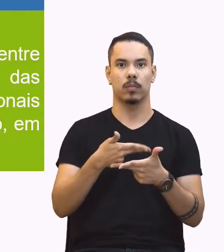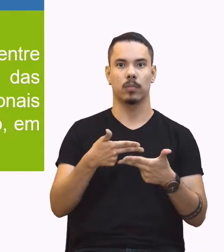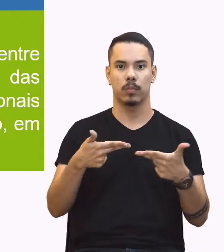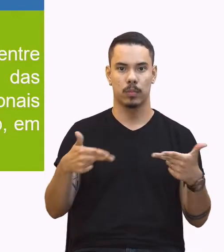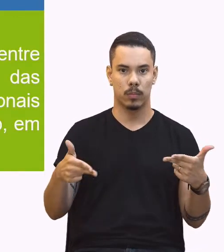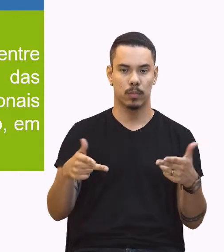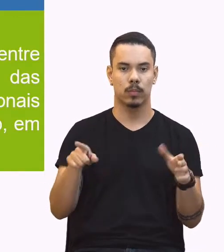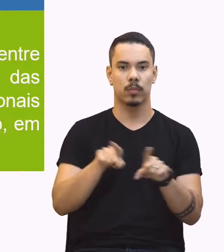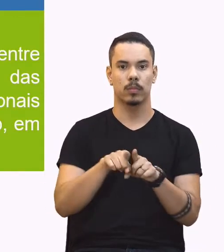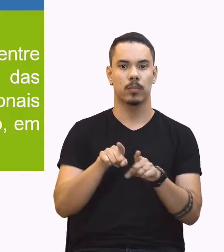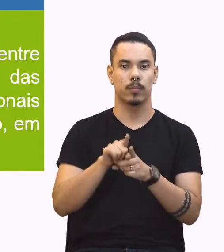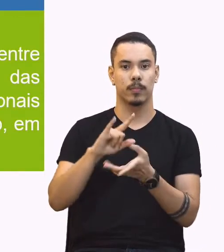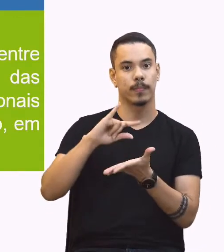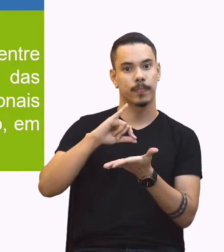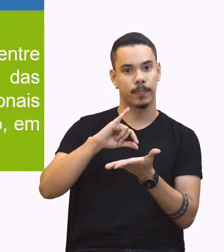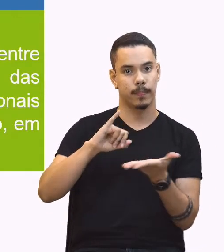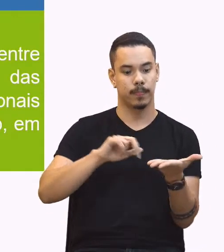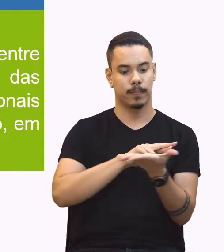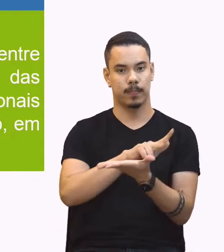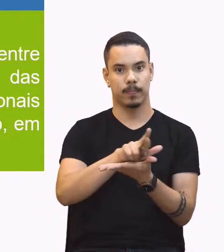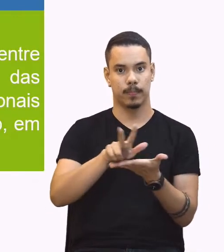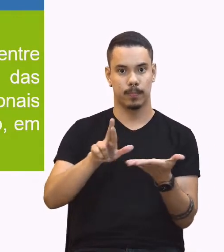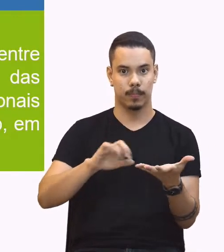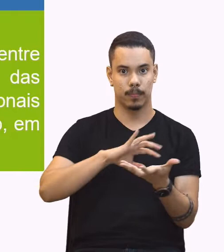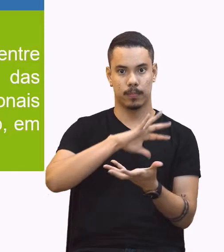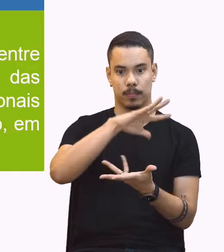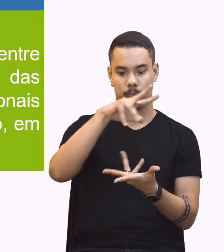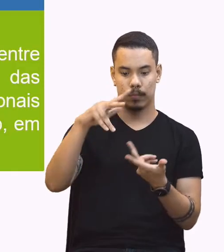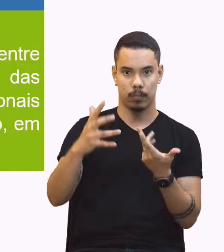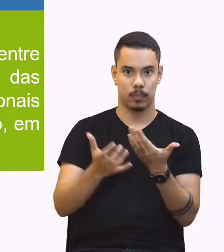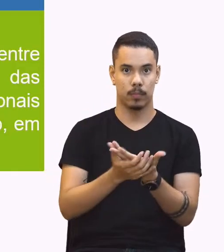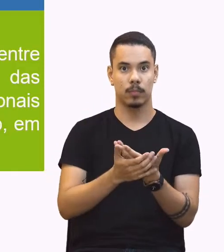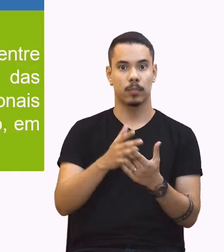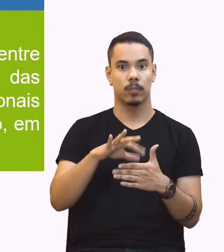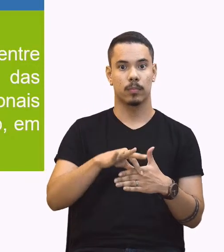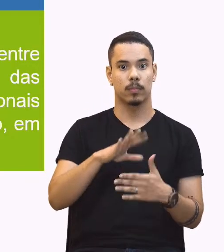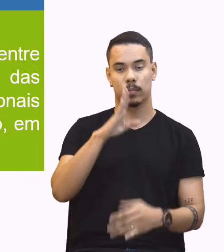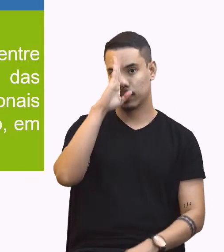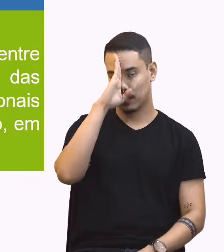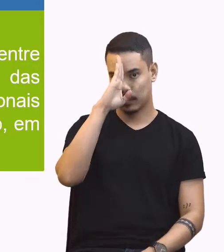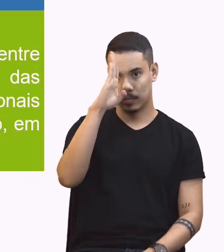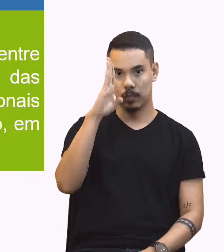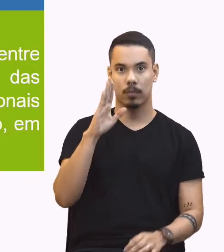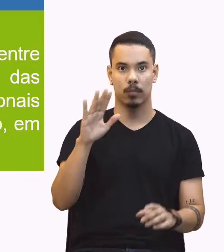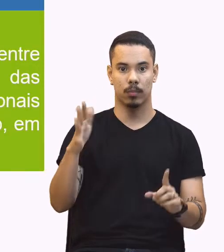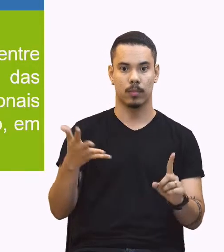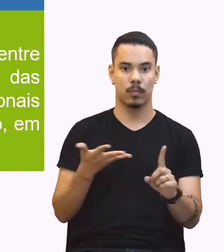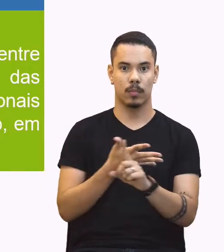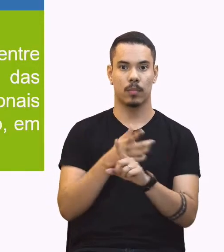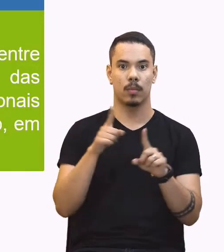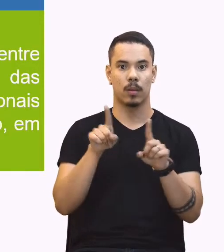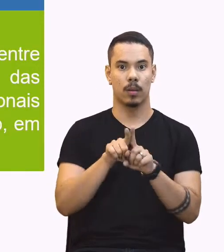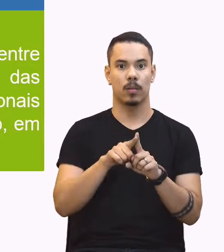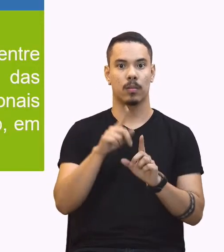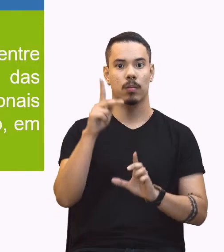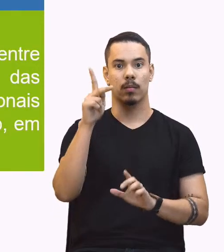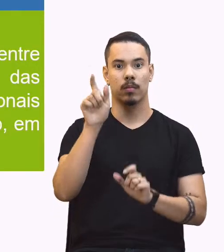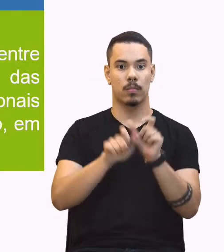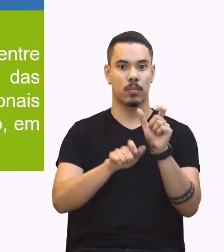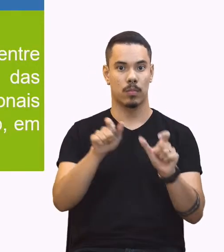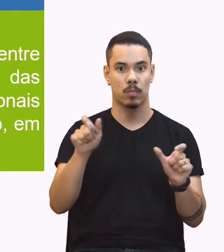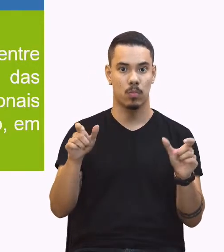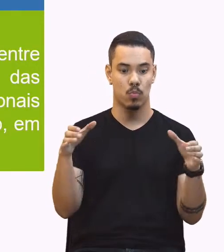capital nos diversos continentes, com destaque para a mobilidade e a fixação de pessoas, grupos humanos e